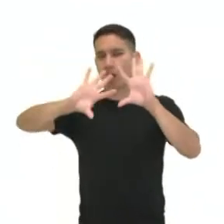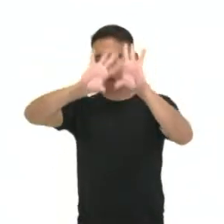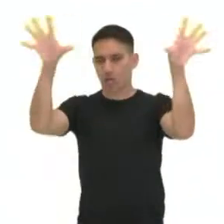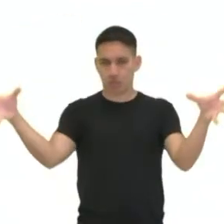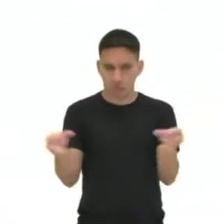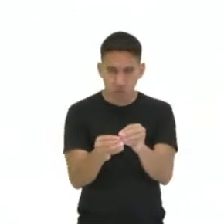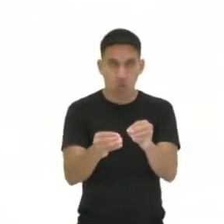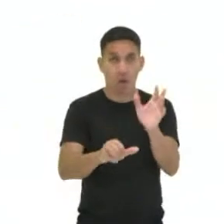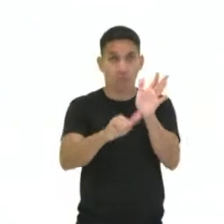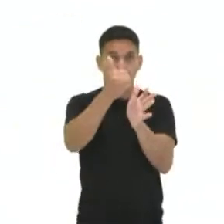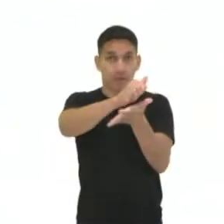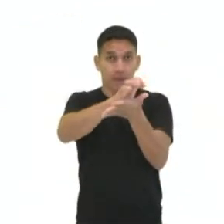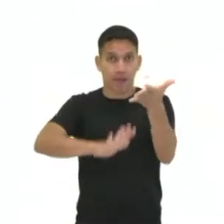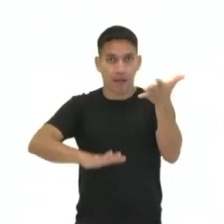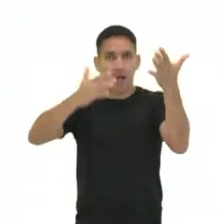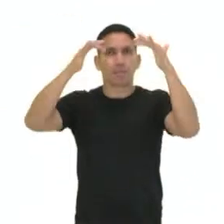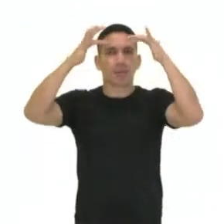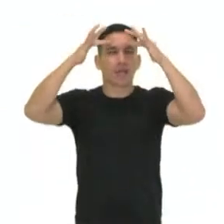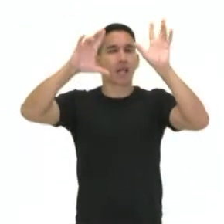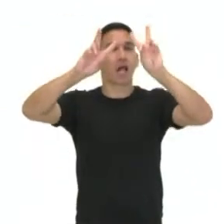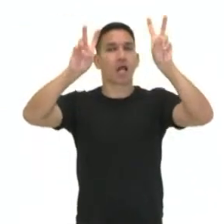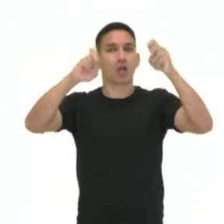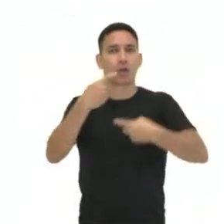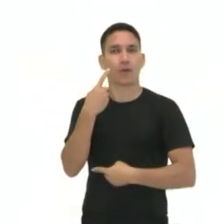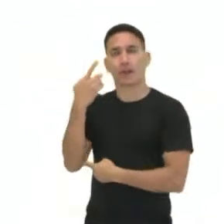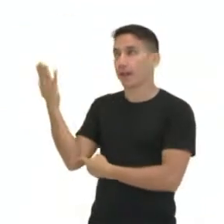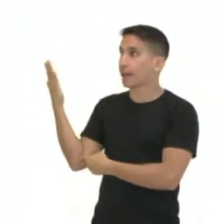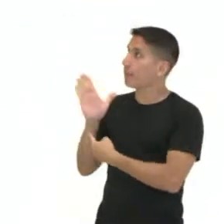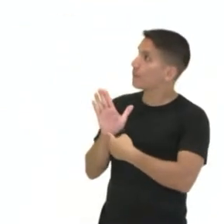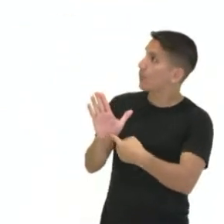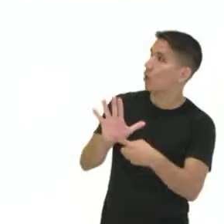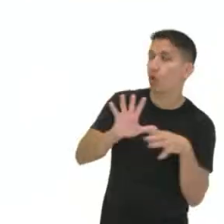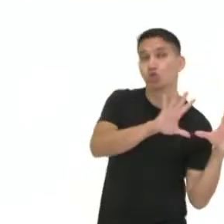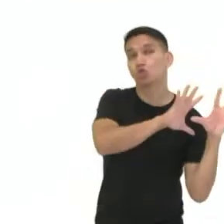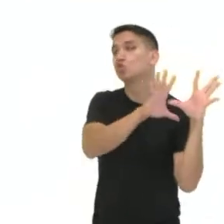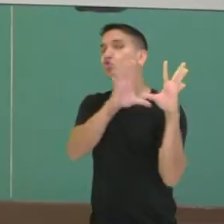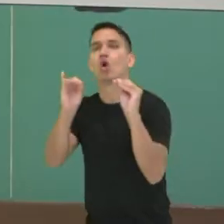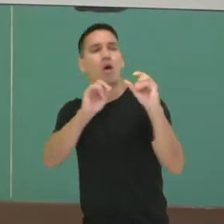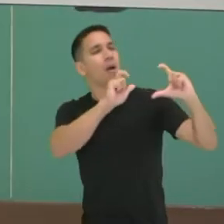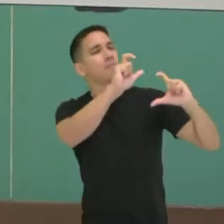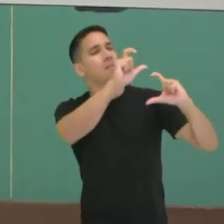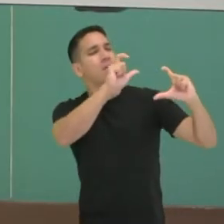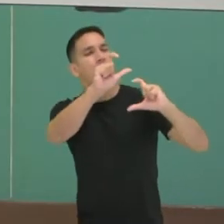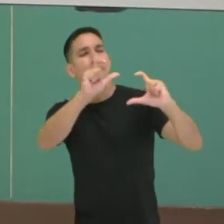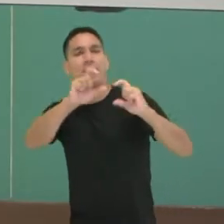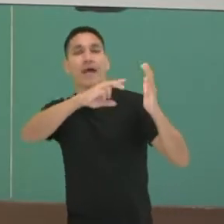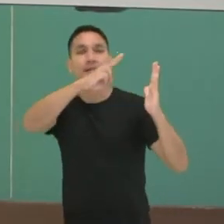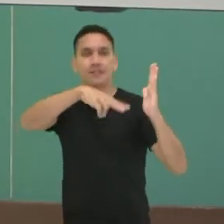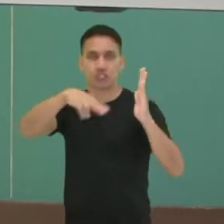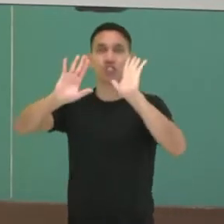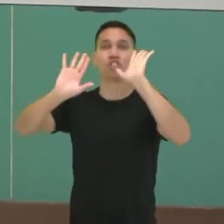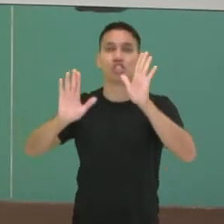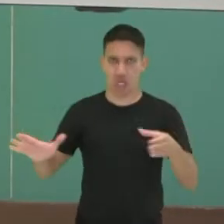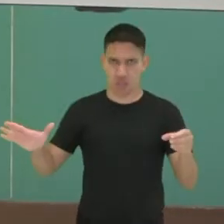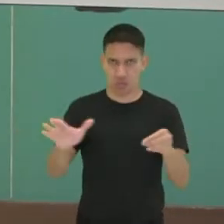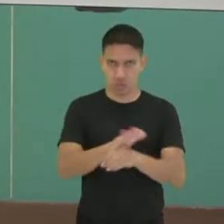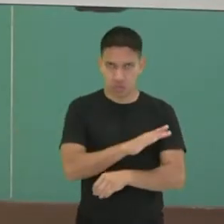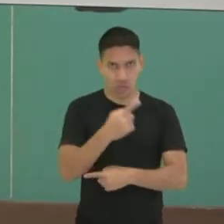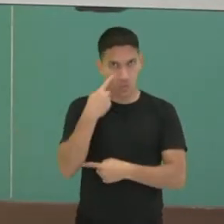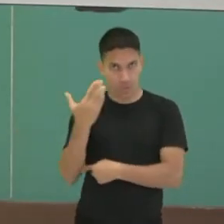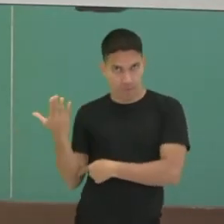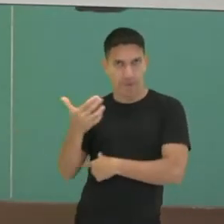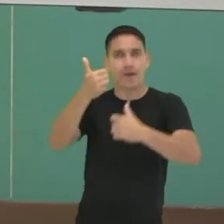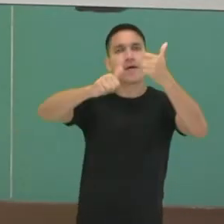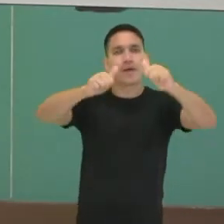a nossa primeira atividade. Então, eu trouxe agora nesse slide todos os quadrinhos que nós fizemos a leitura na íntegra para vocês